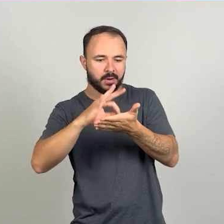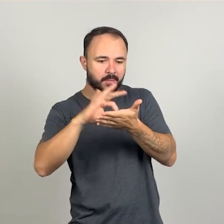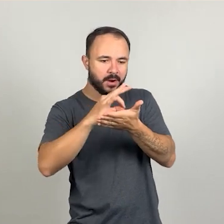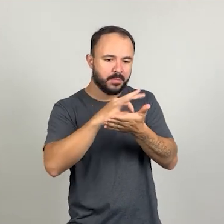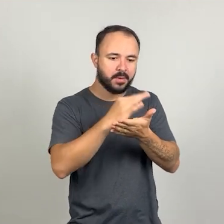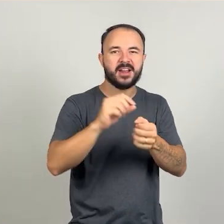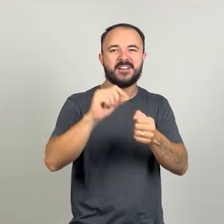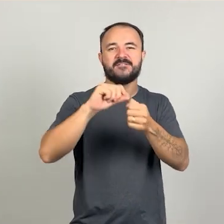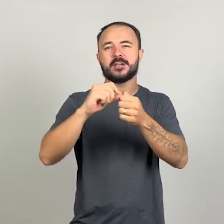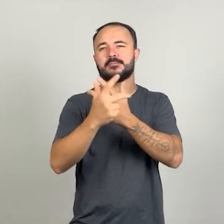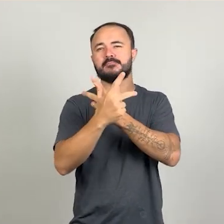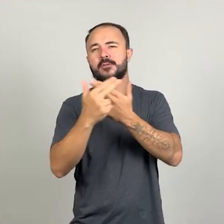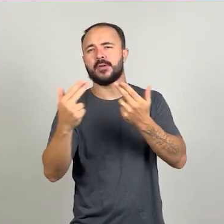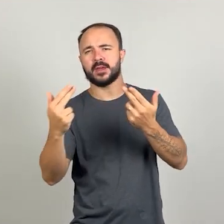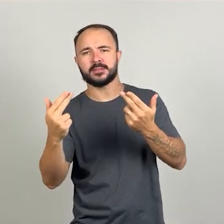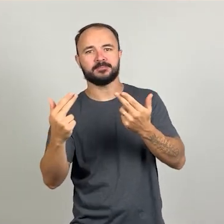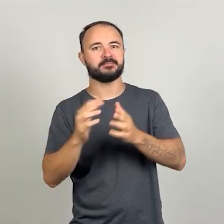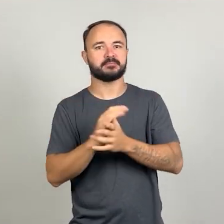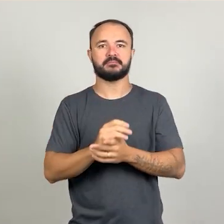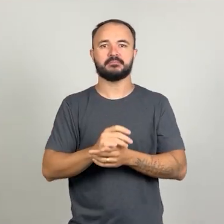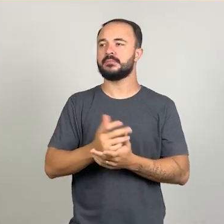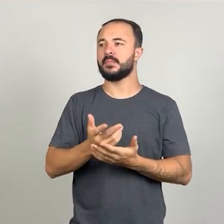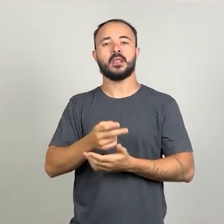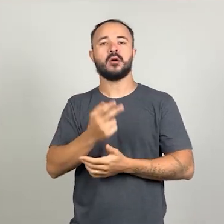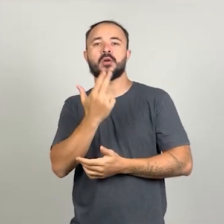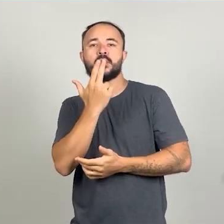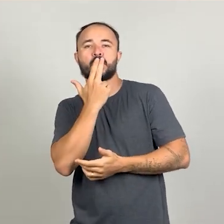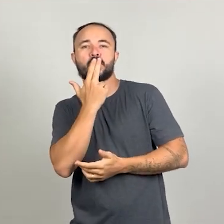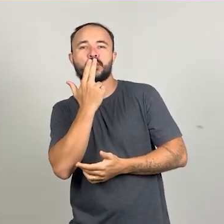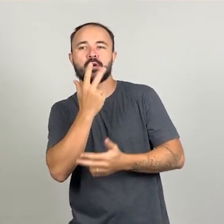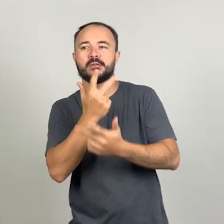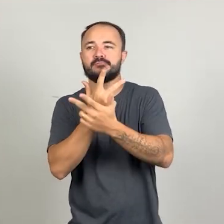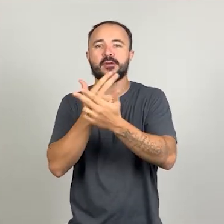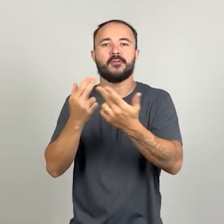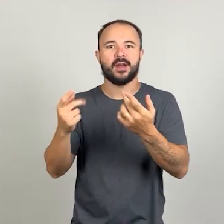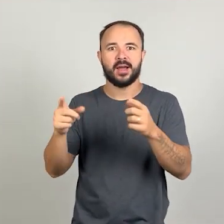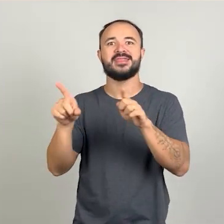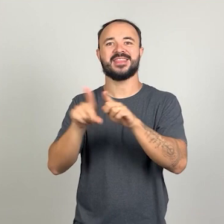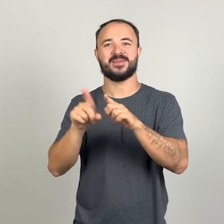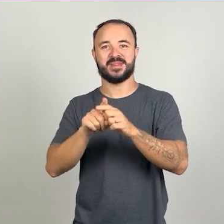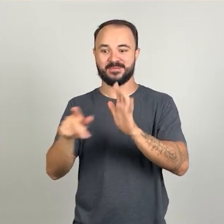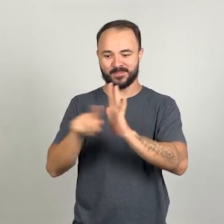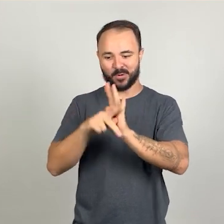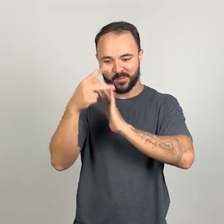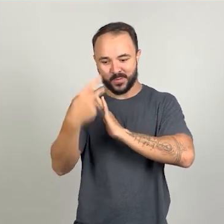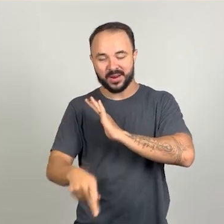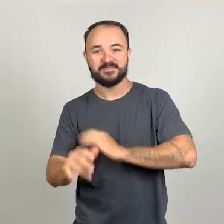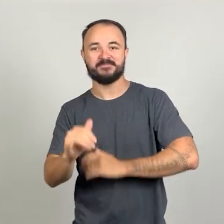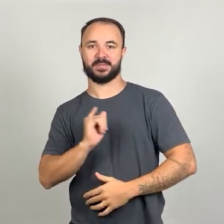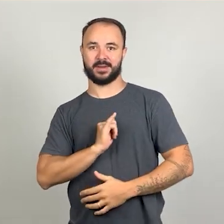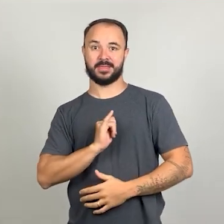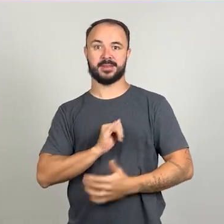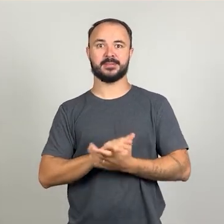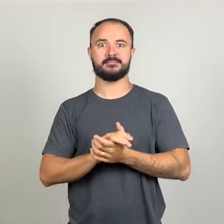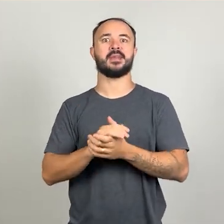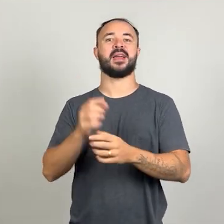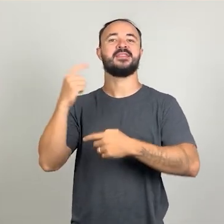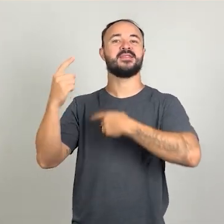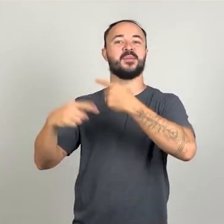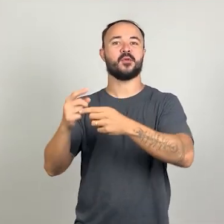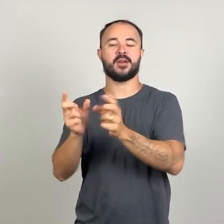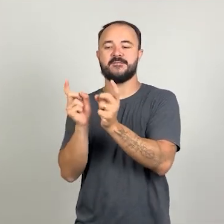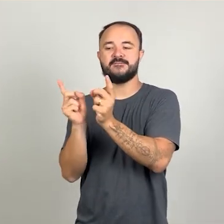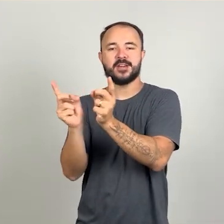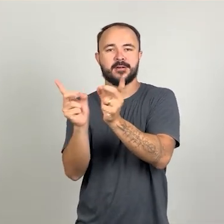era produzido fumo, enfim, diversas mercadorias saíam daqui de Imperatriz para outros